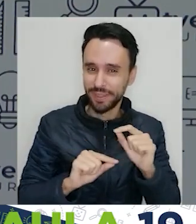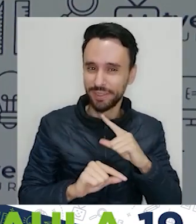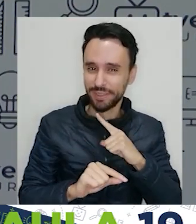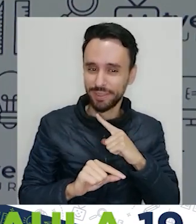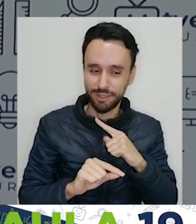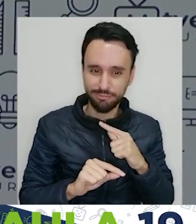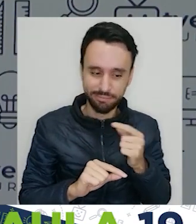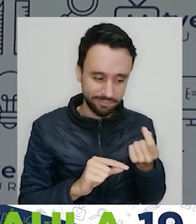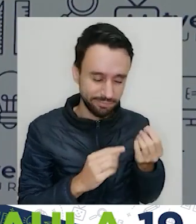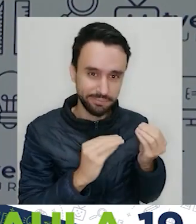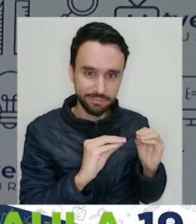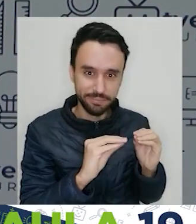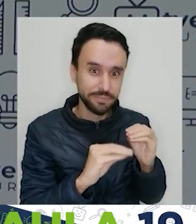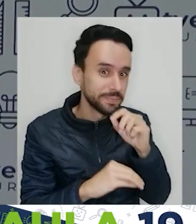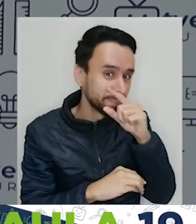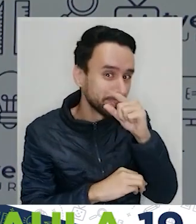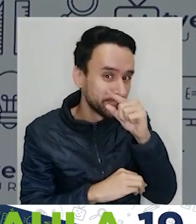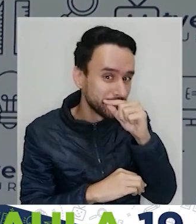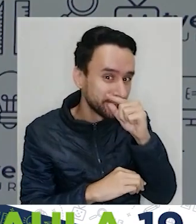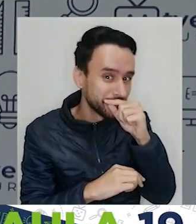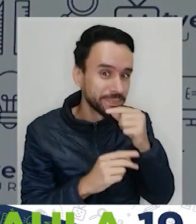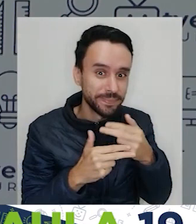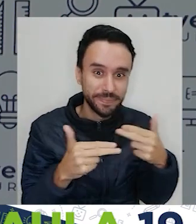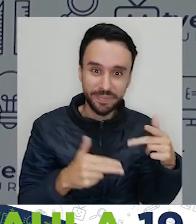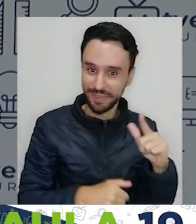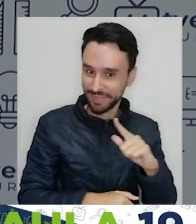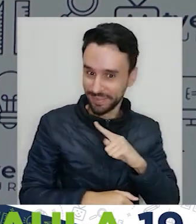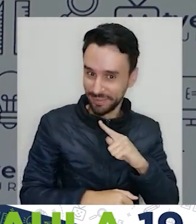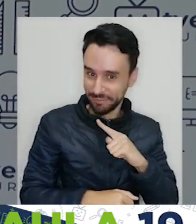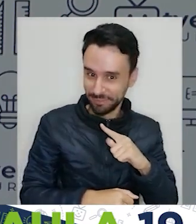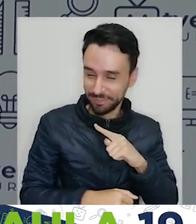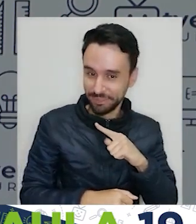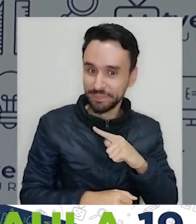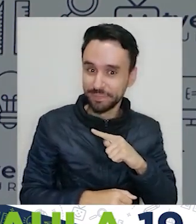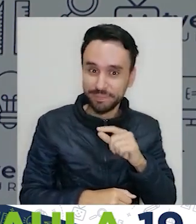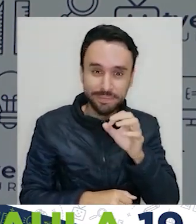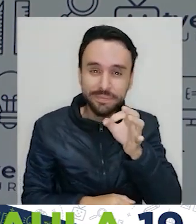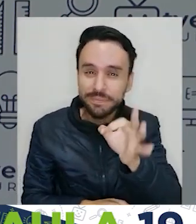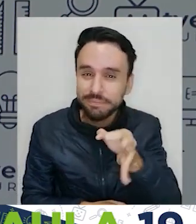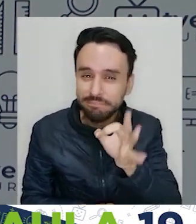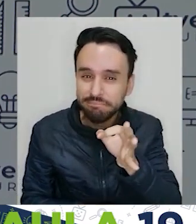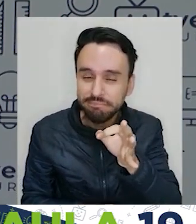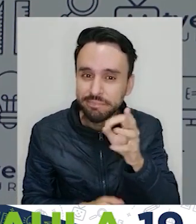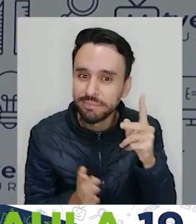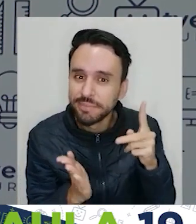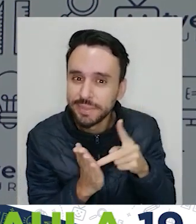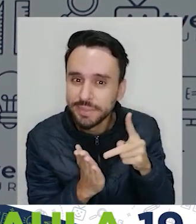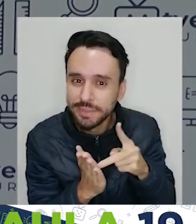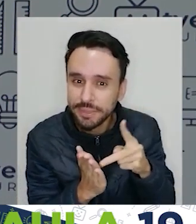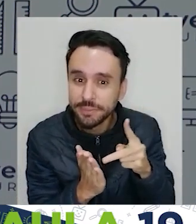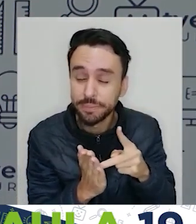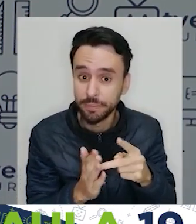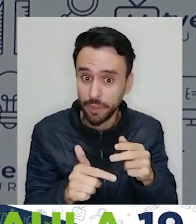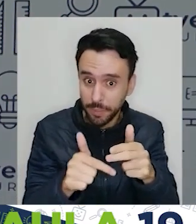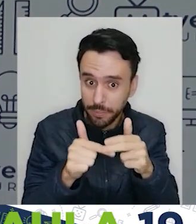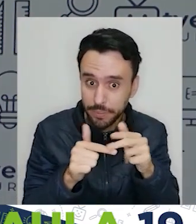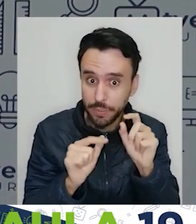o passarinho. Porque nós já tínhamos colocado um passarinho, né? Então, como é que a gente tinha que